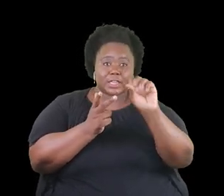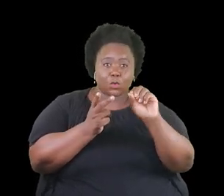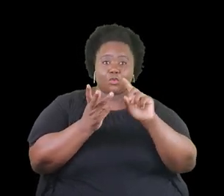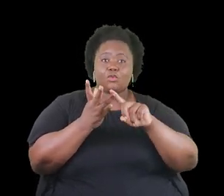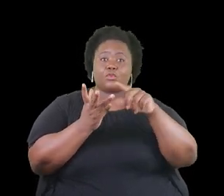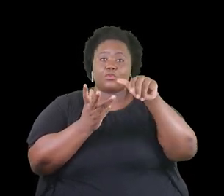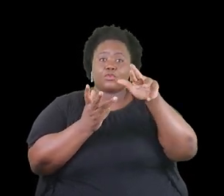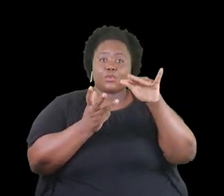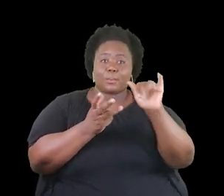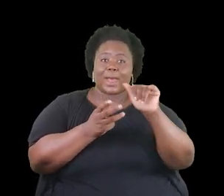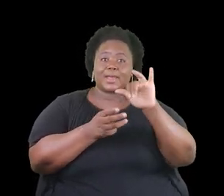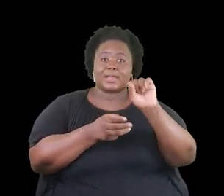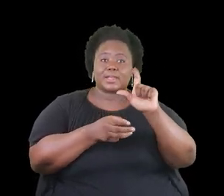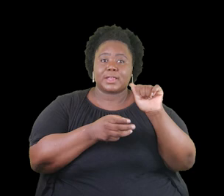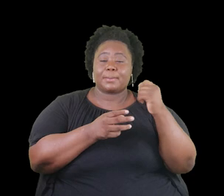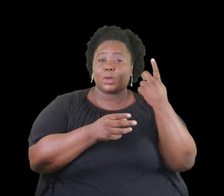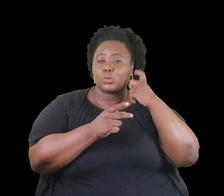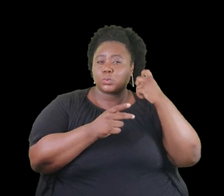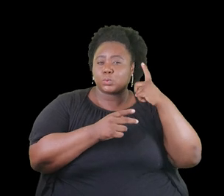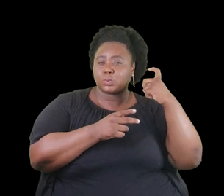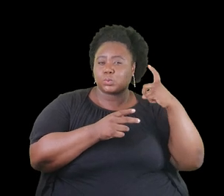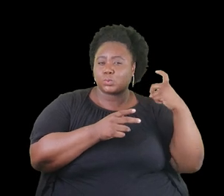Maria Isabel.